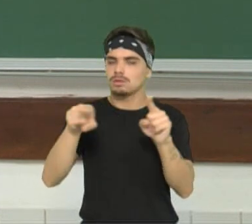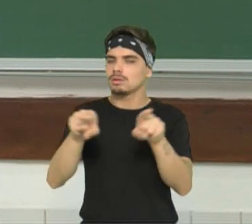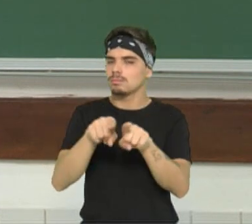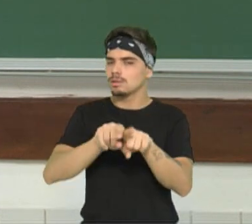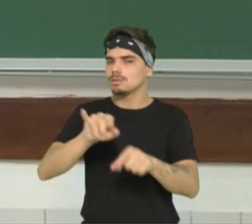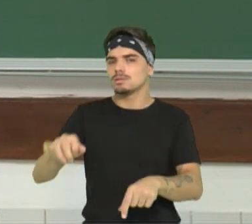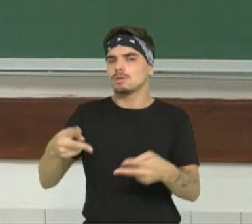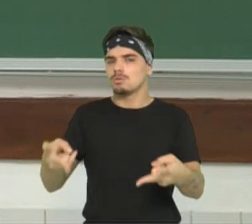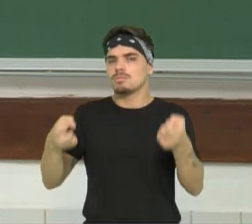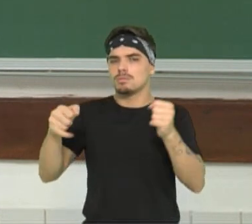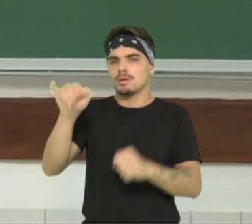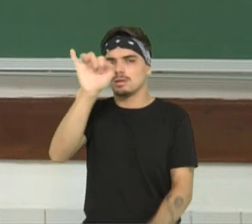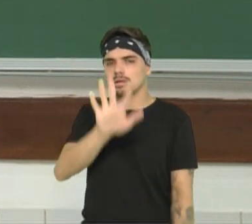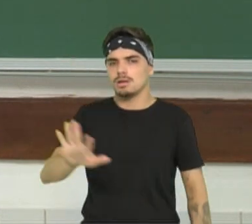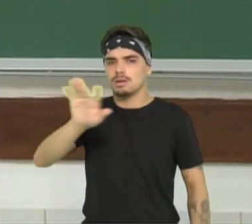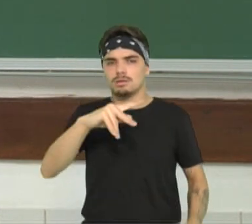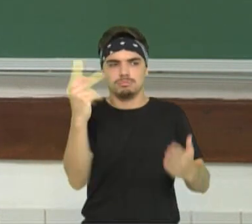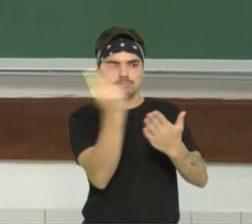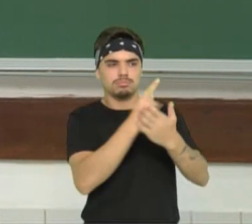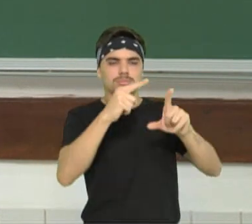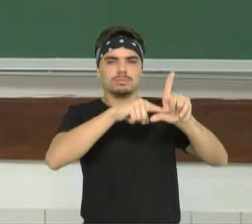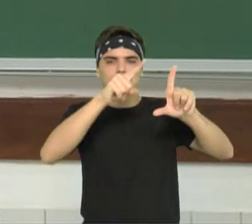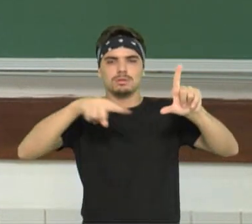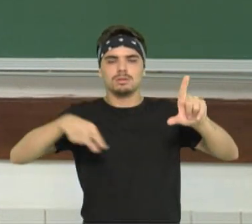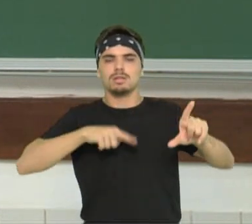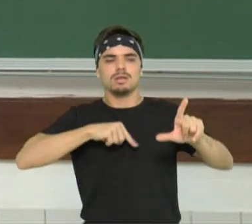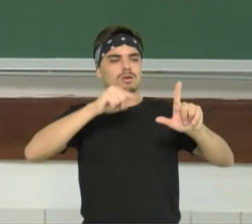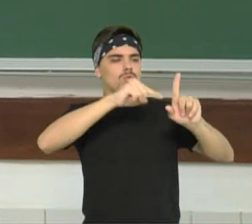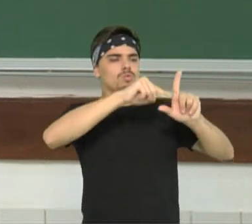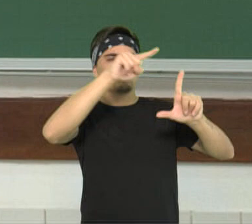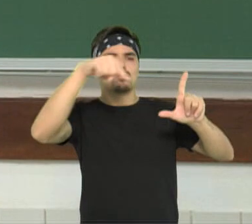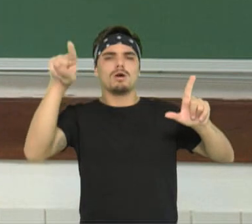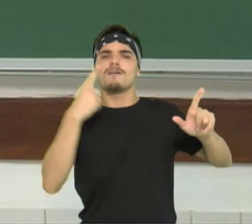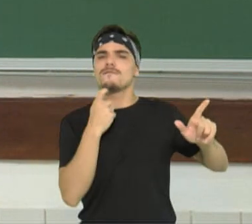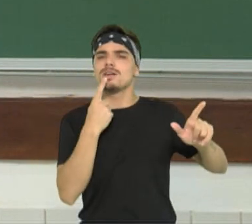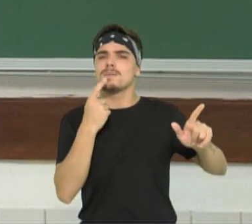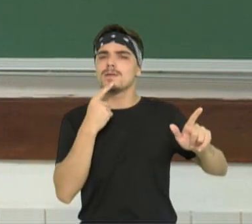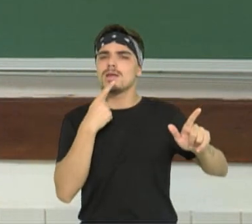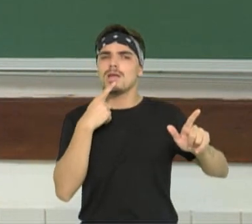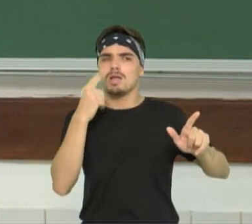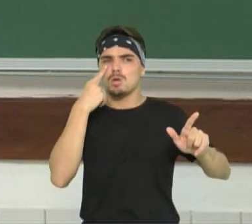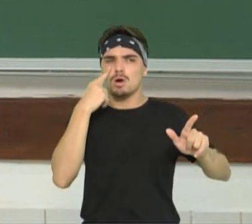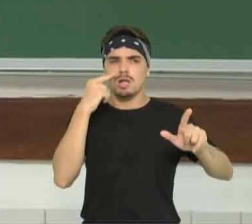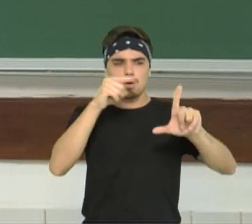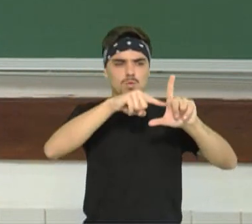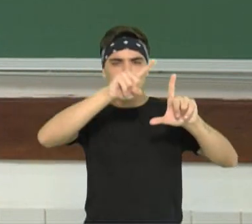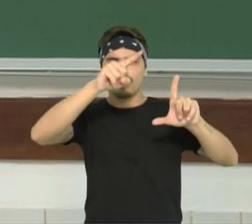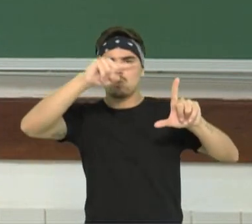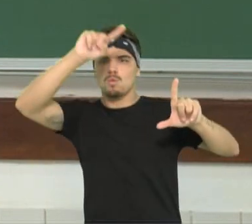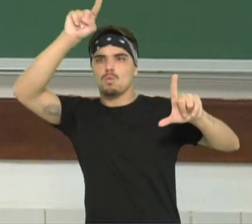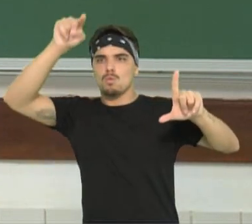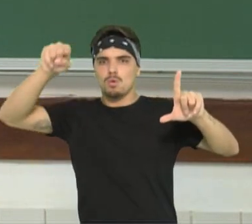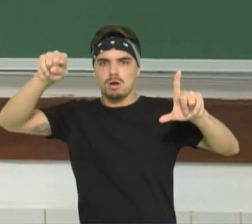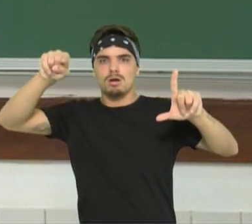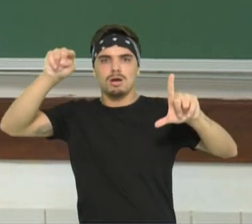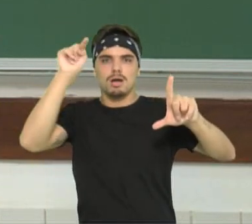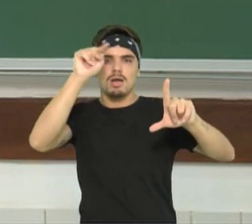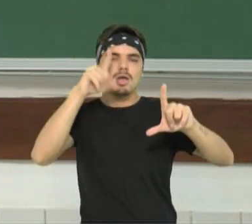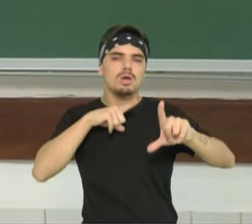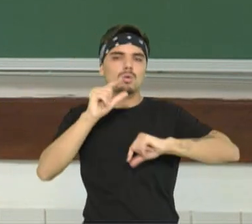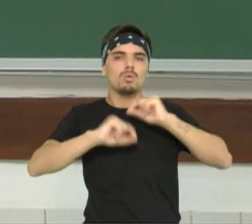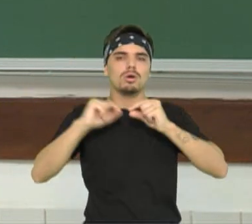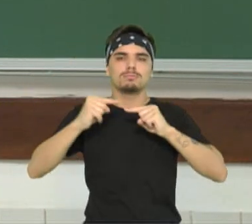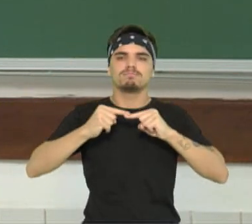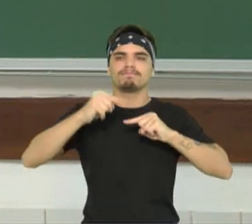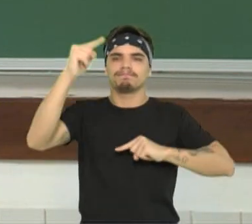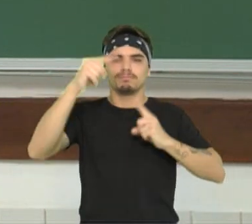olhar no desenho do gráfico, nós temos uma linha vermelha que quando ela indica o centro do ambiente urbano, nós temos então um aumento